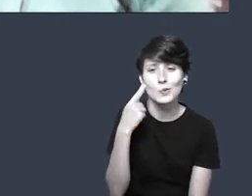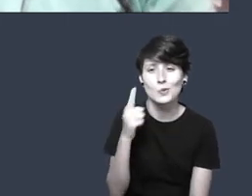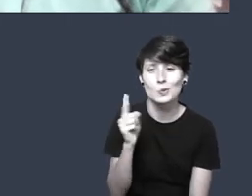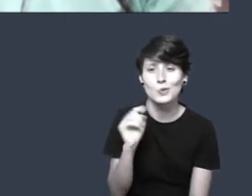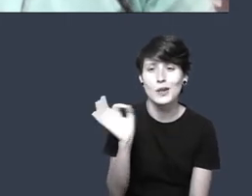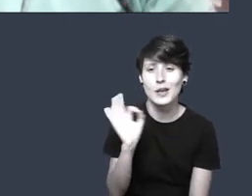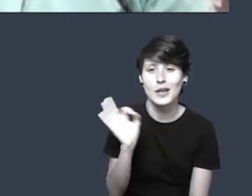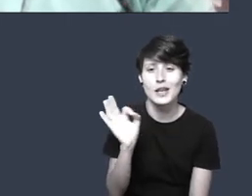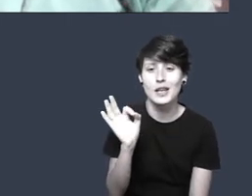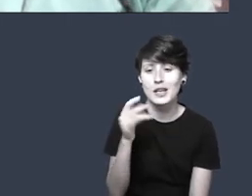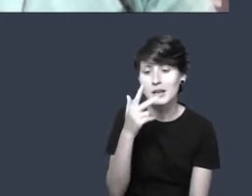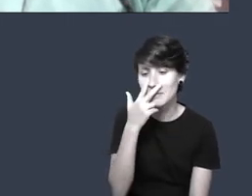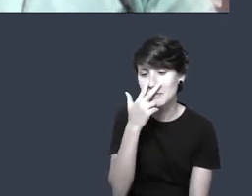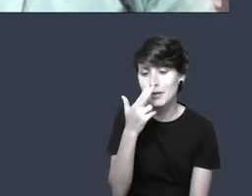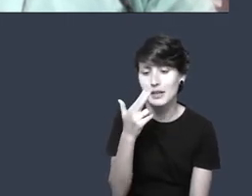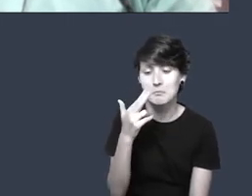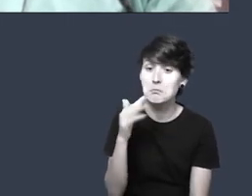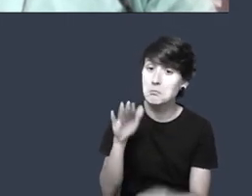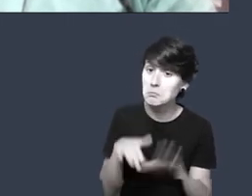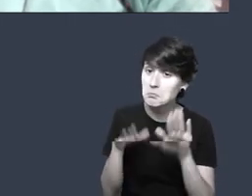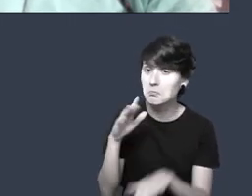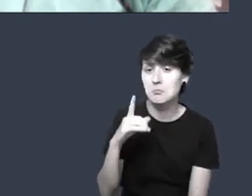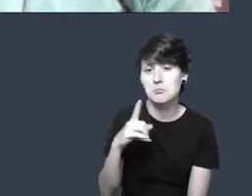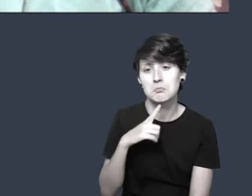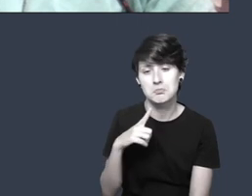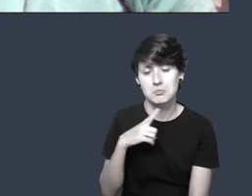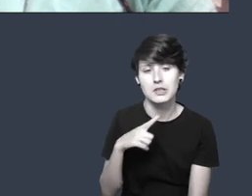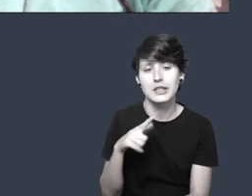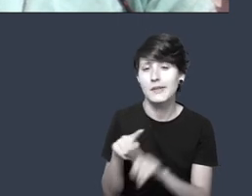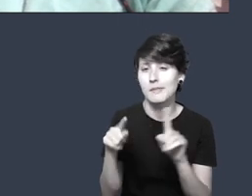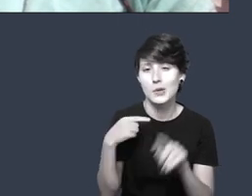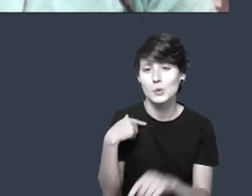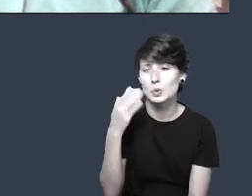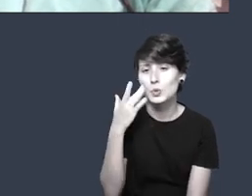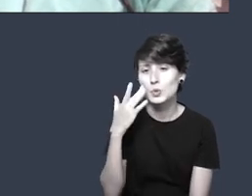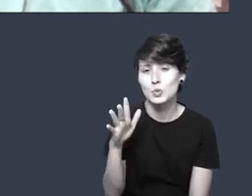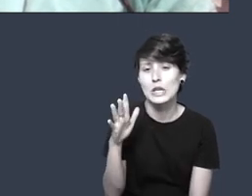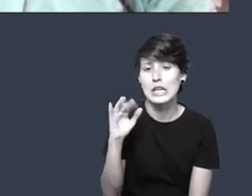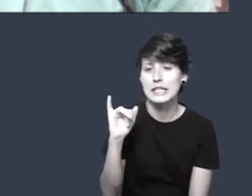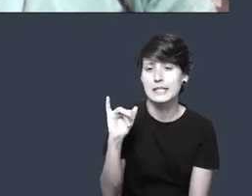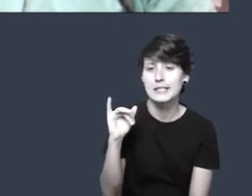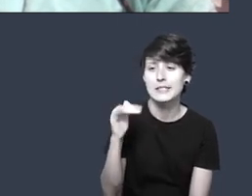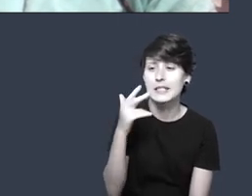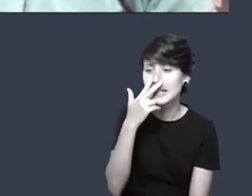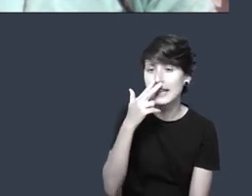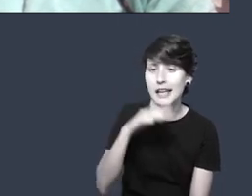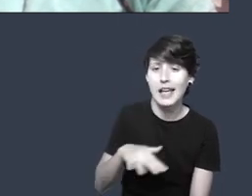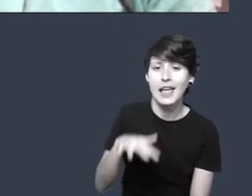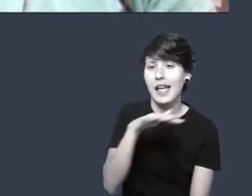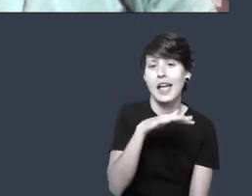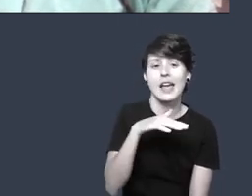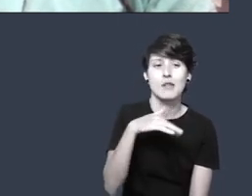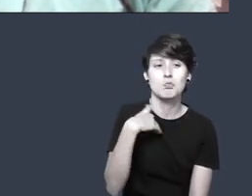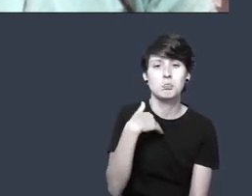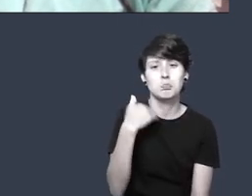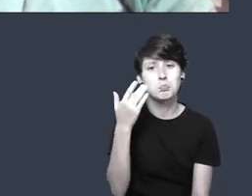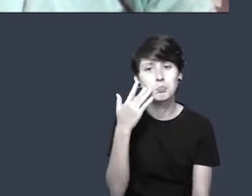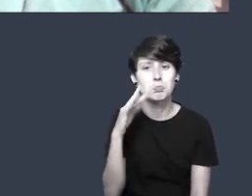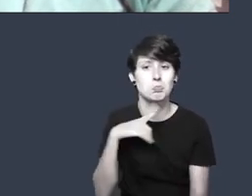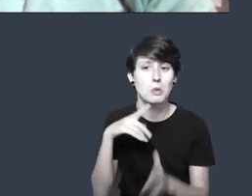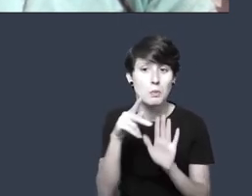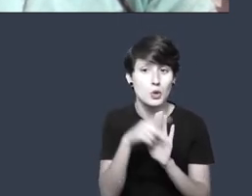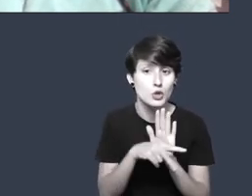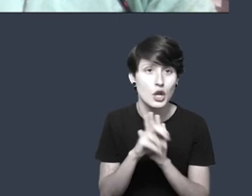nenhuma. Deve ter, mas eu não sei, pelo menos da. Pessoal da minha área, eu não sei de nenhum